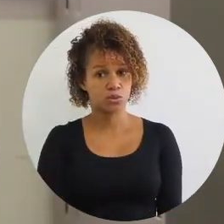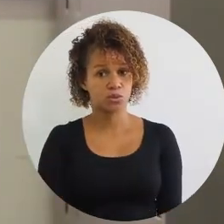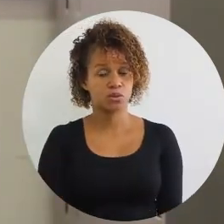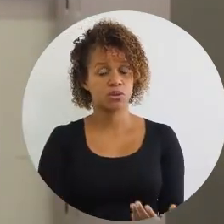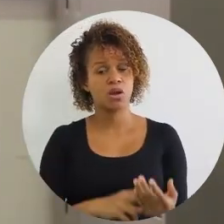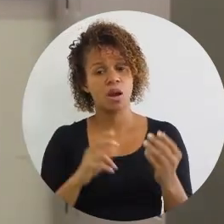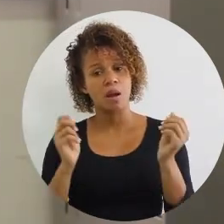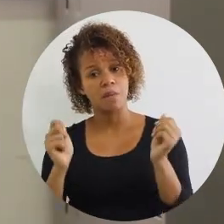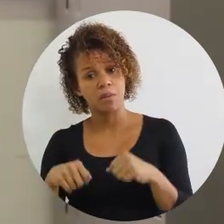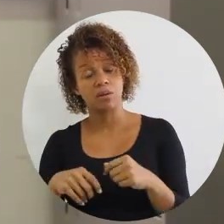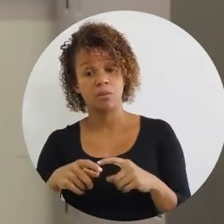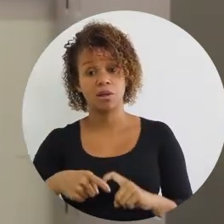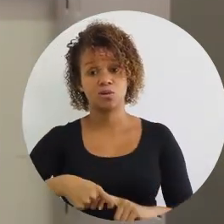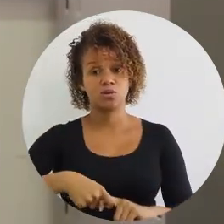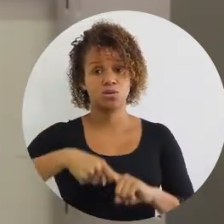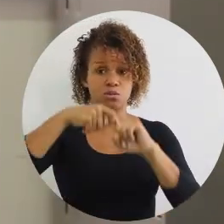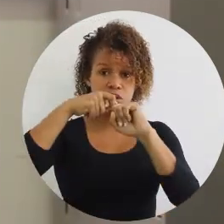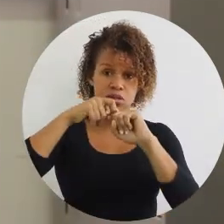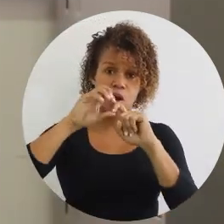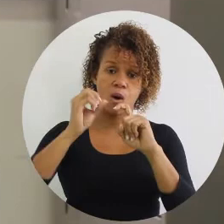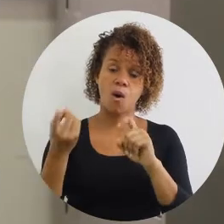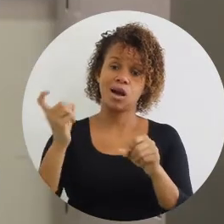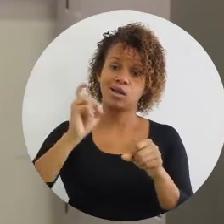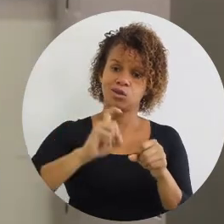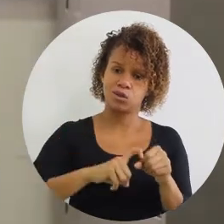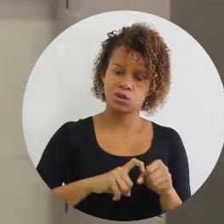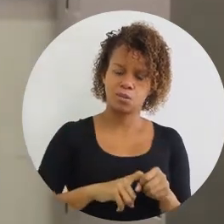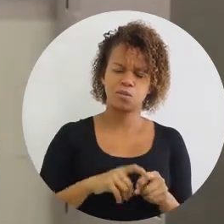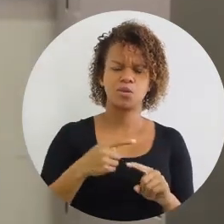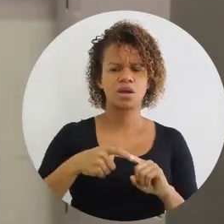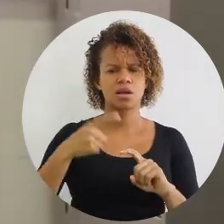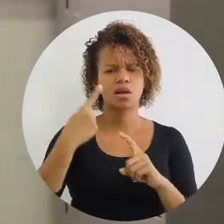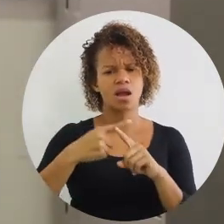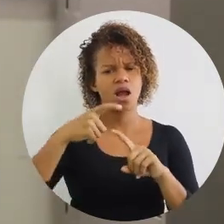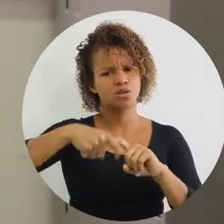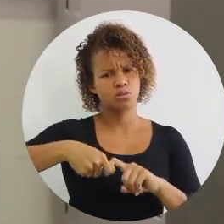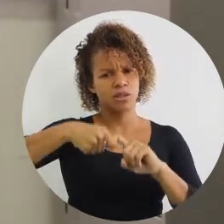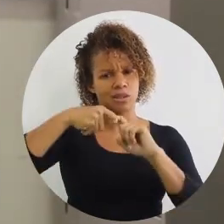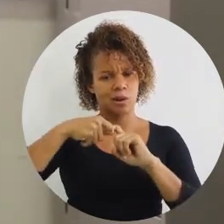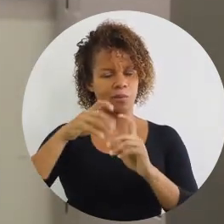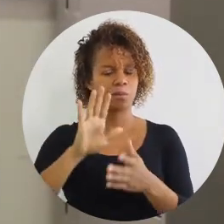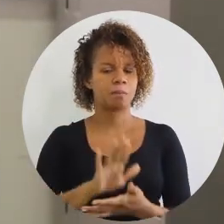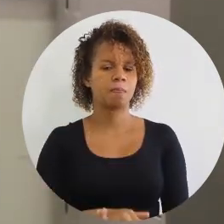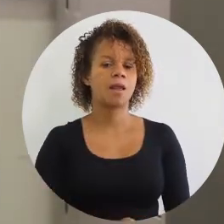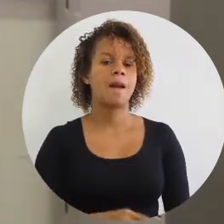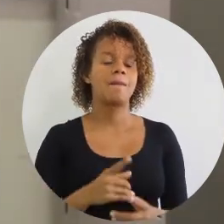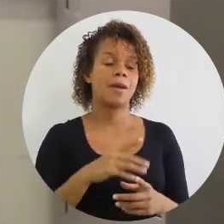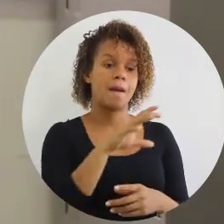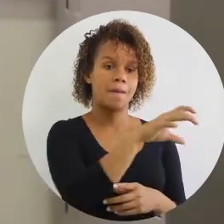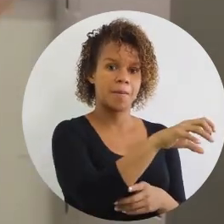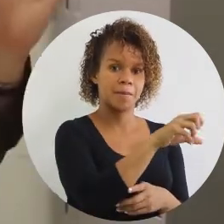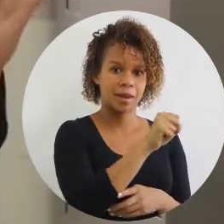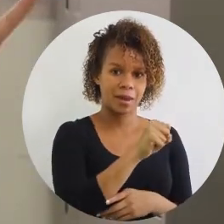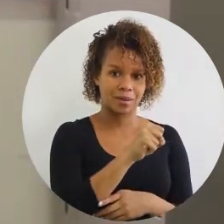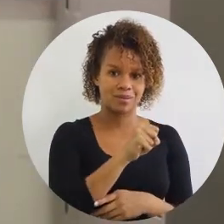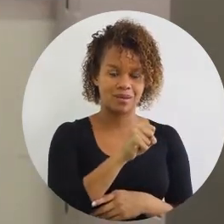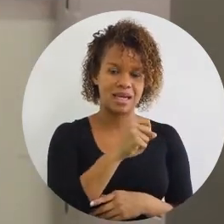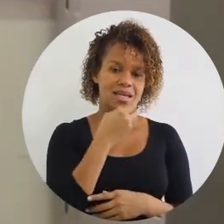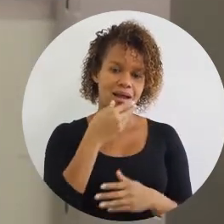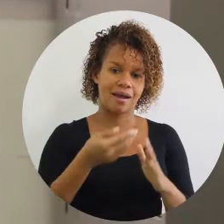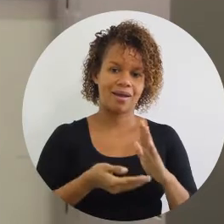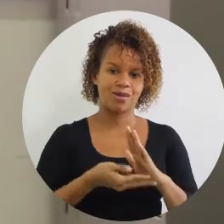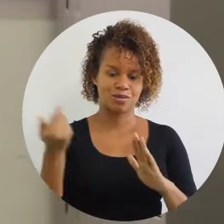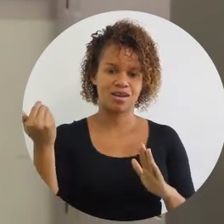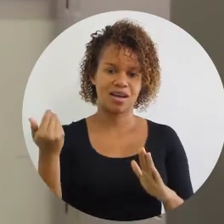a suspensão ou a restituição. O que é a suspensão? Então, eu importo, isenção, ela entra